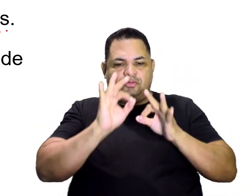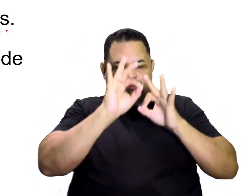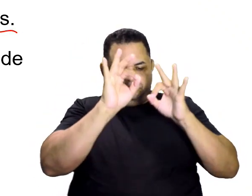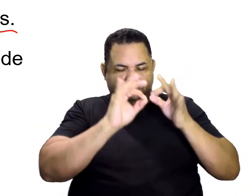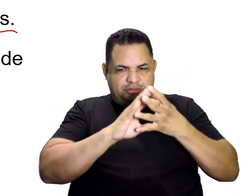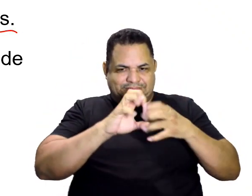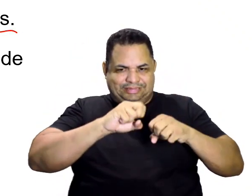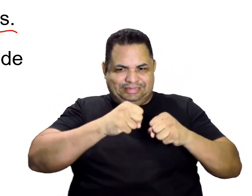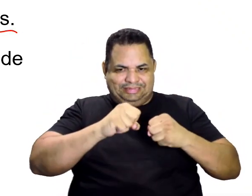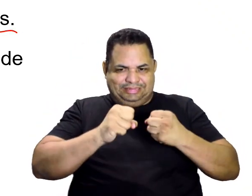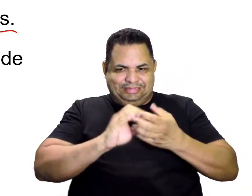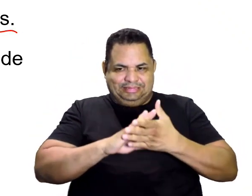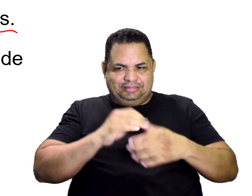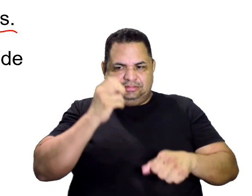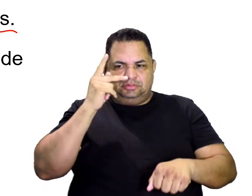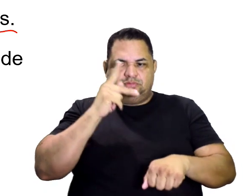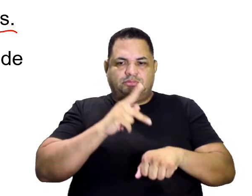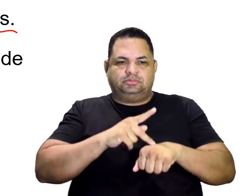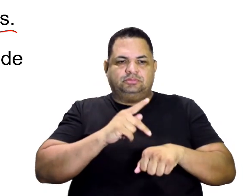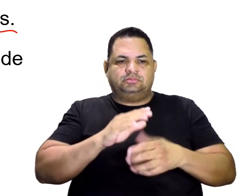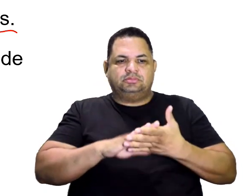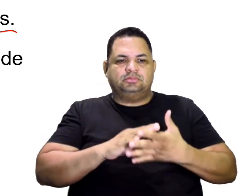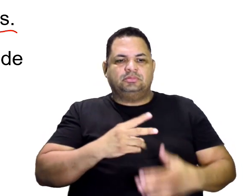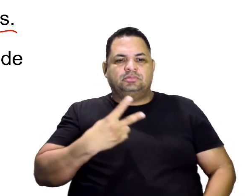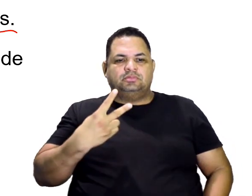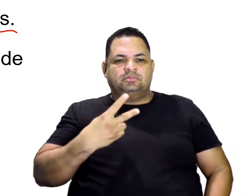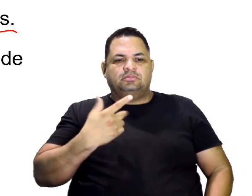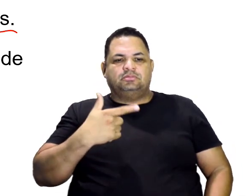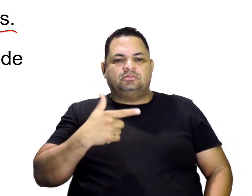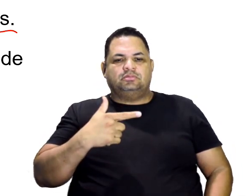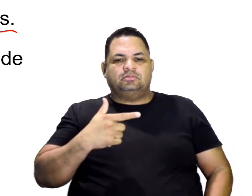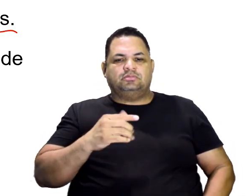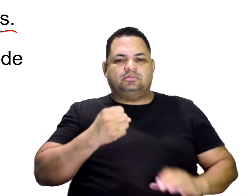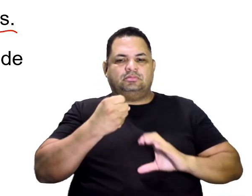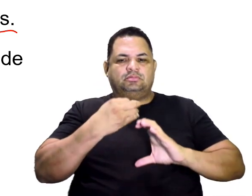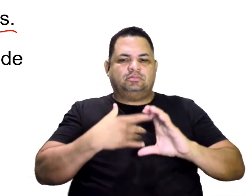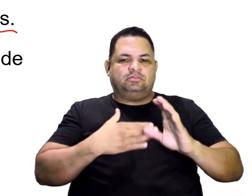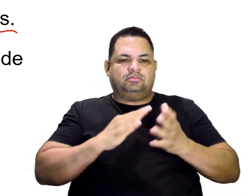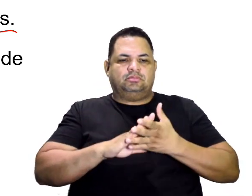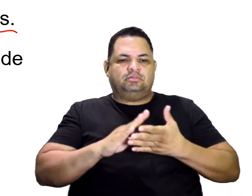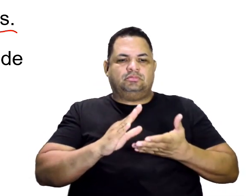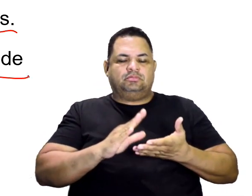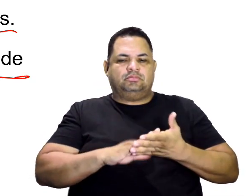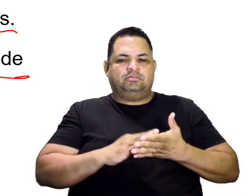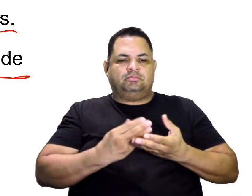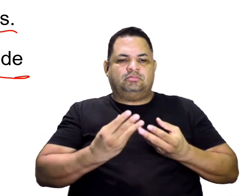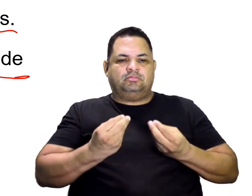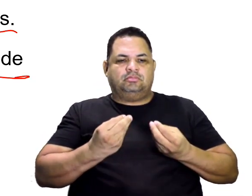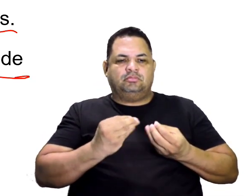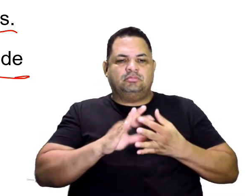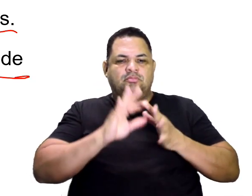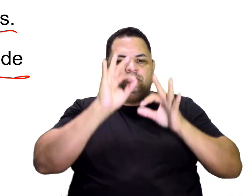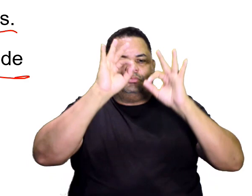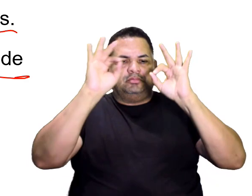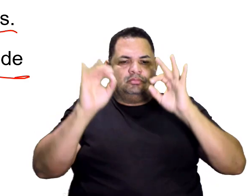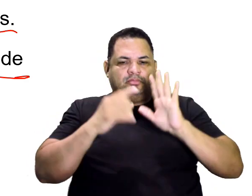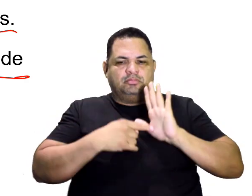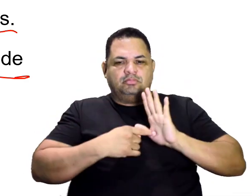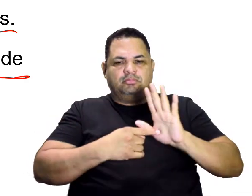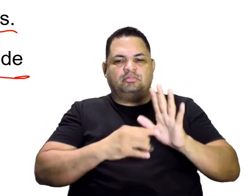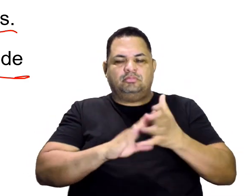formas retorcidas e tensas. 2. Não tinha como característica o excesso de